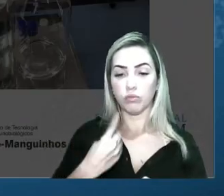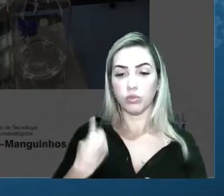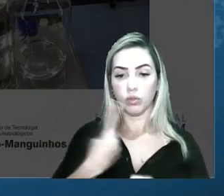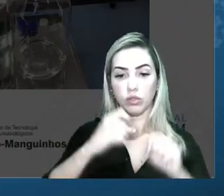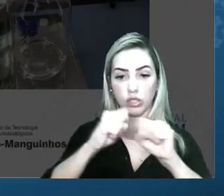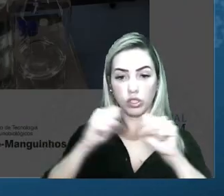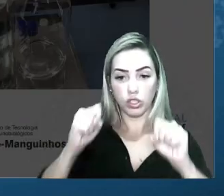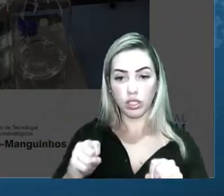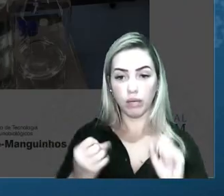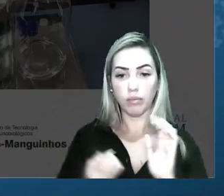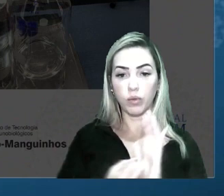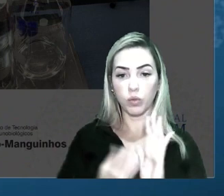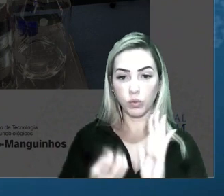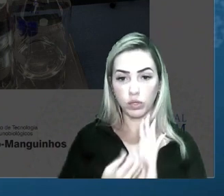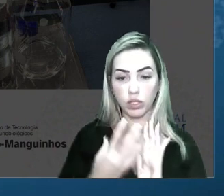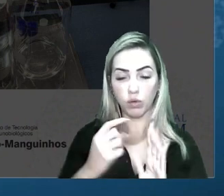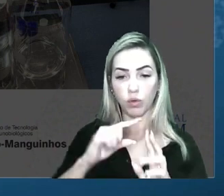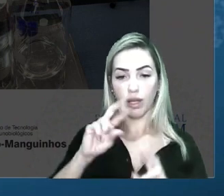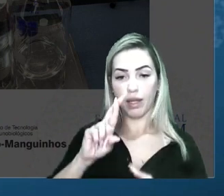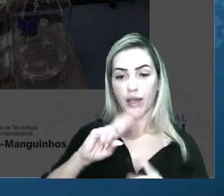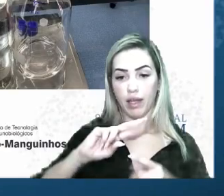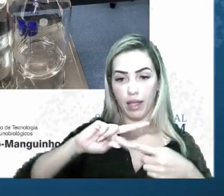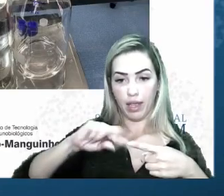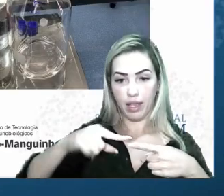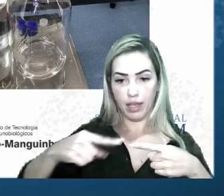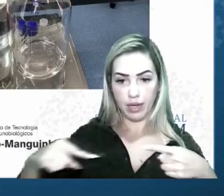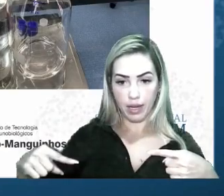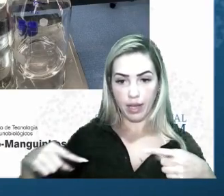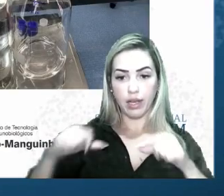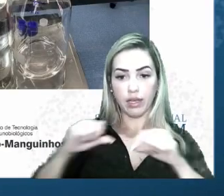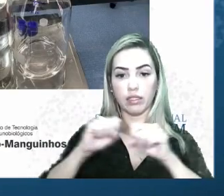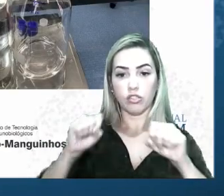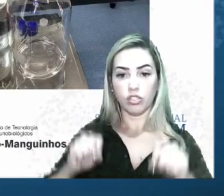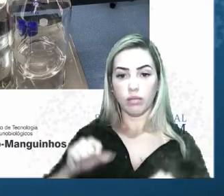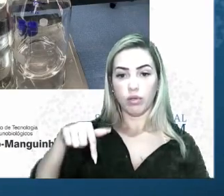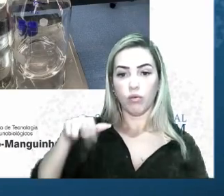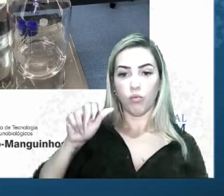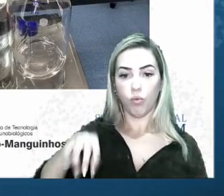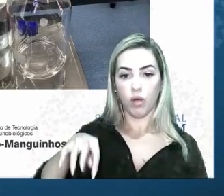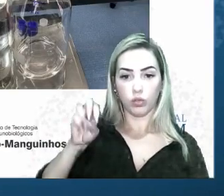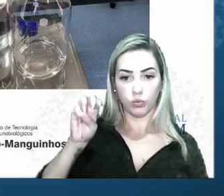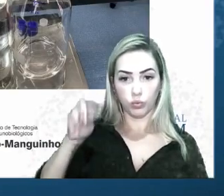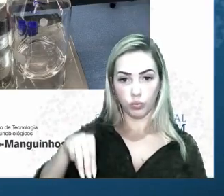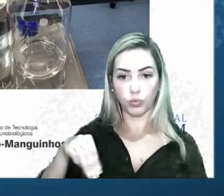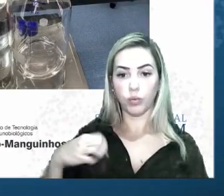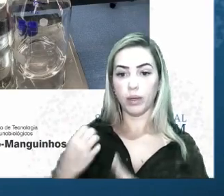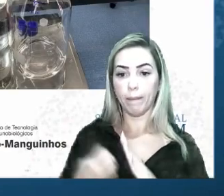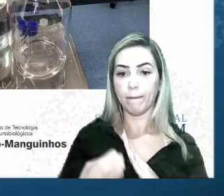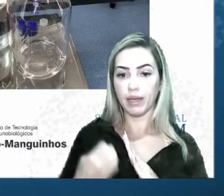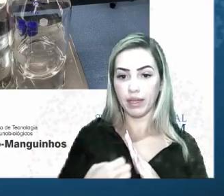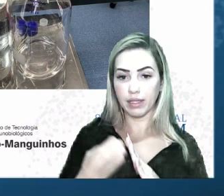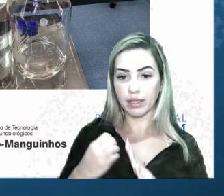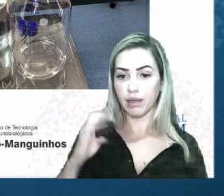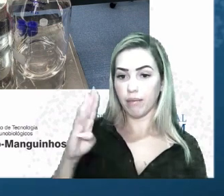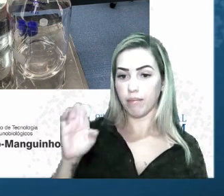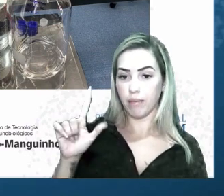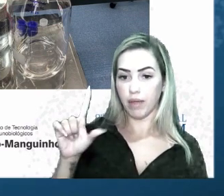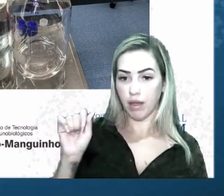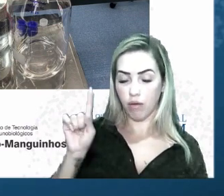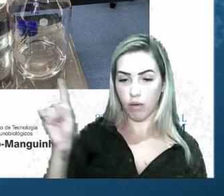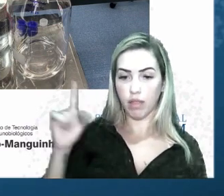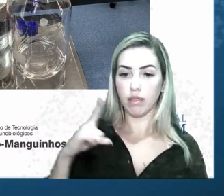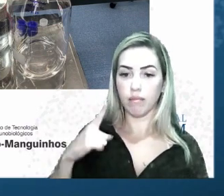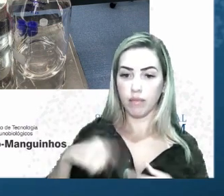produção do RNA o sistema Quantum, de uma empresa belga com quem nós temos